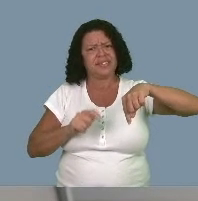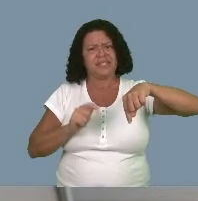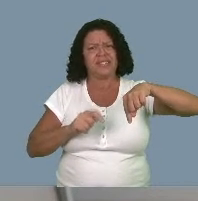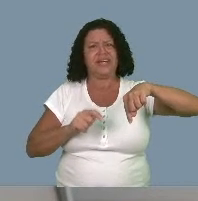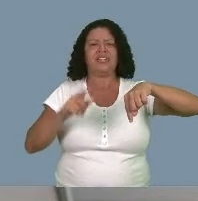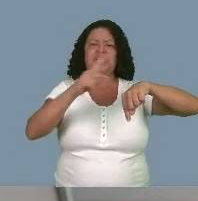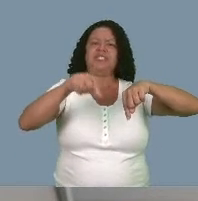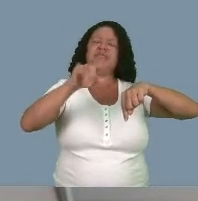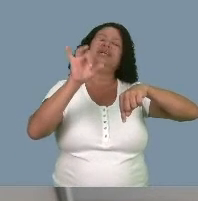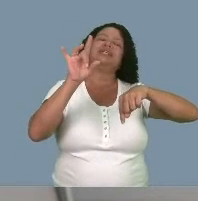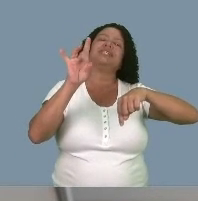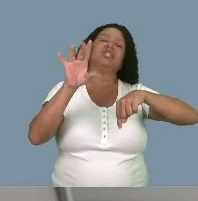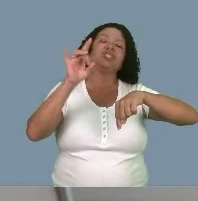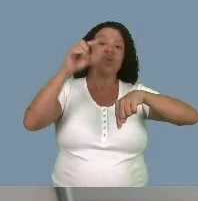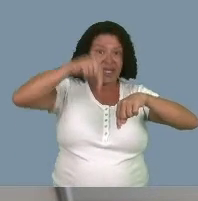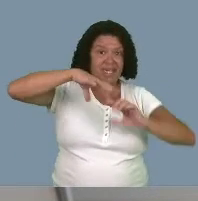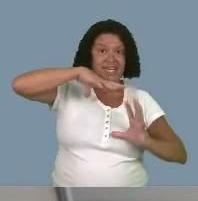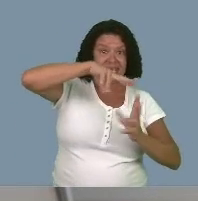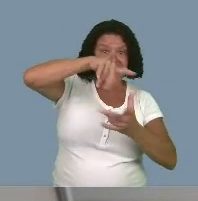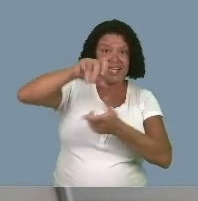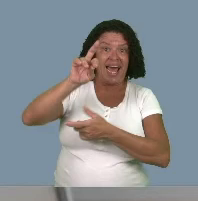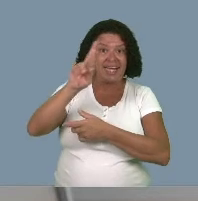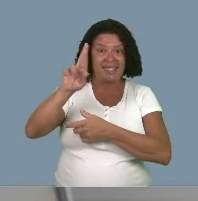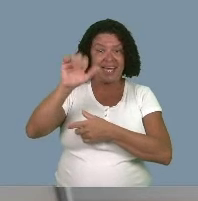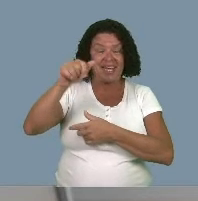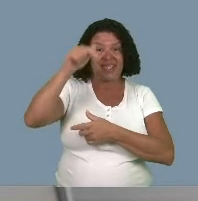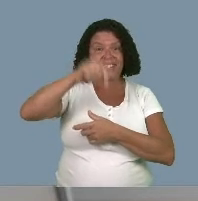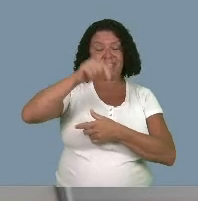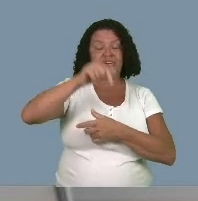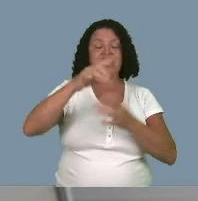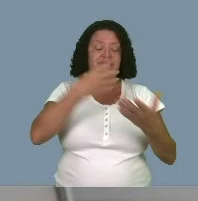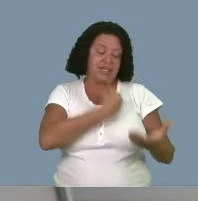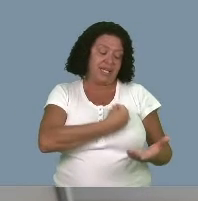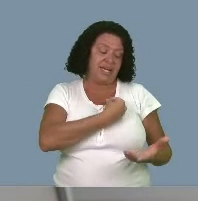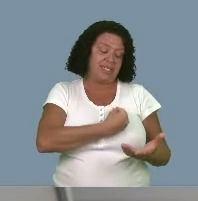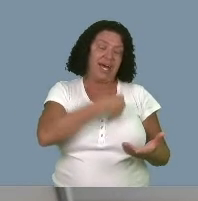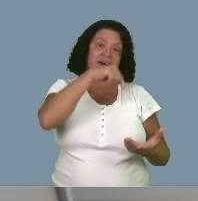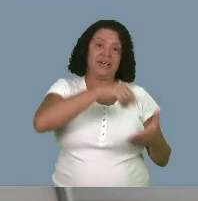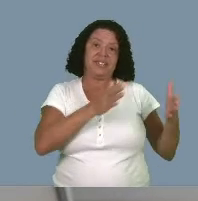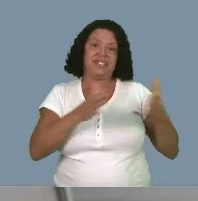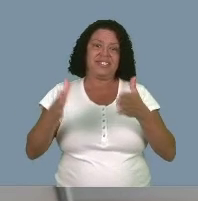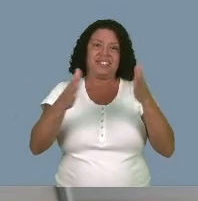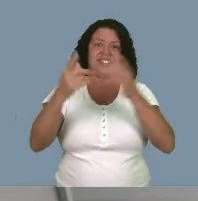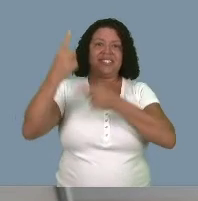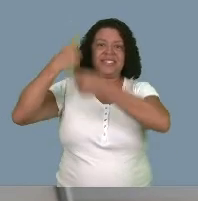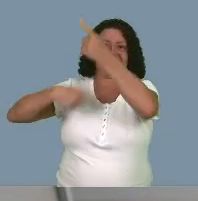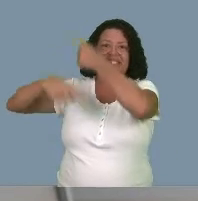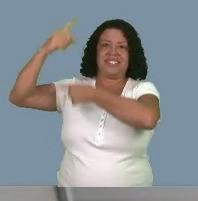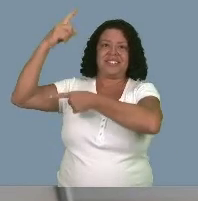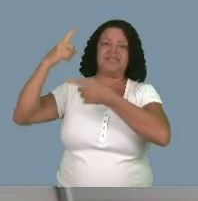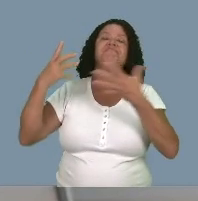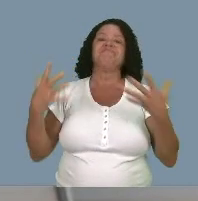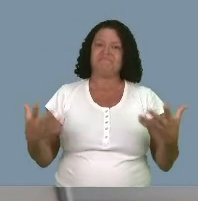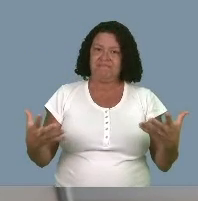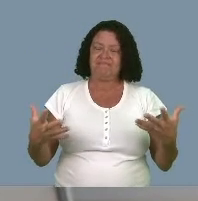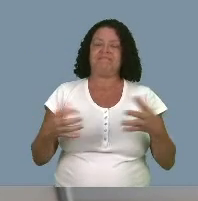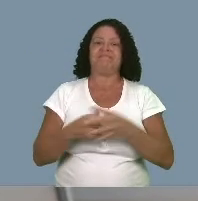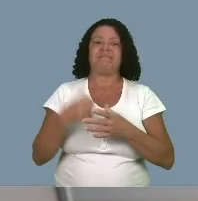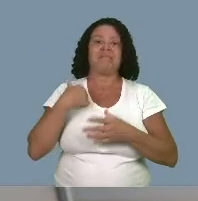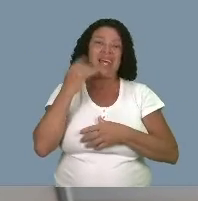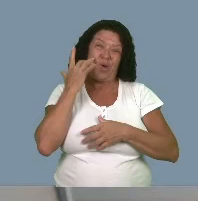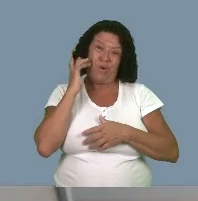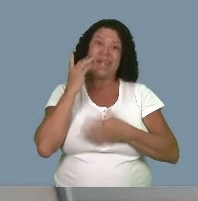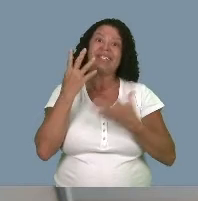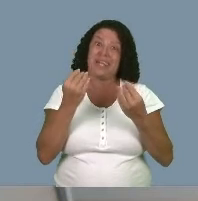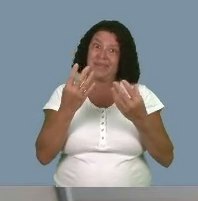tem espíritos em evolução, nessa caminhada permanente de crescimento espiritual e moral? Eu acho que também é